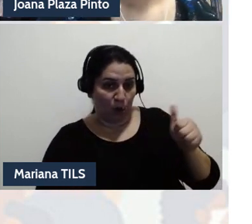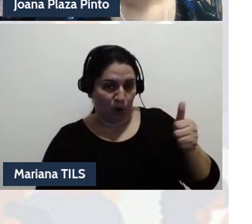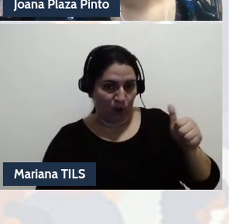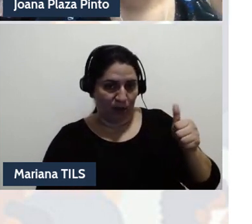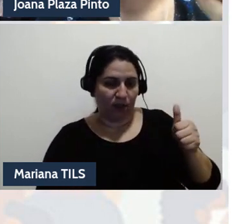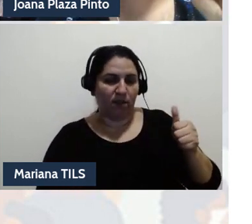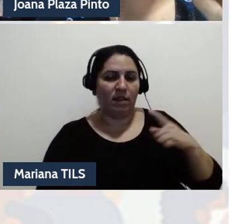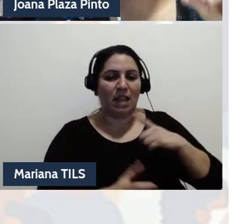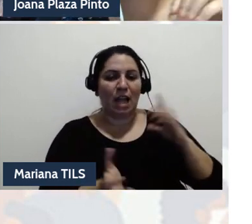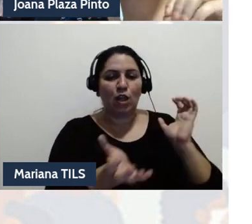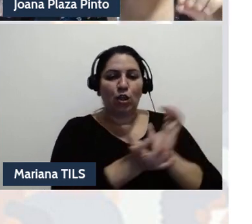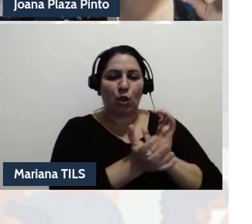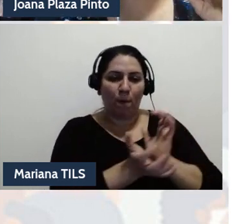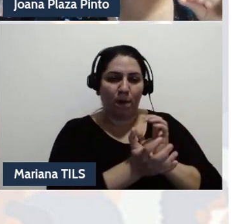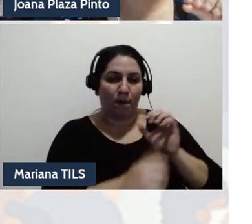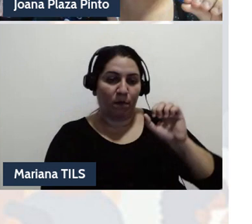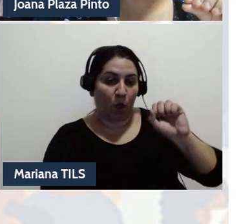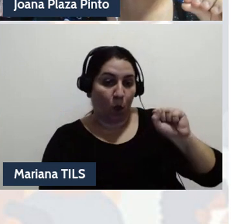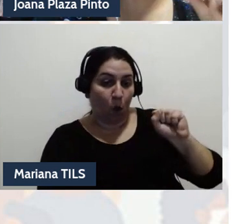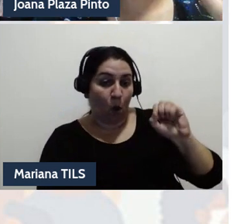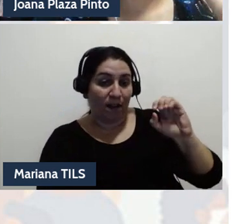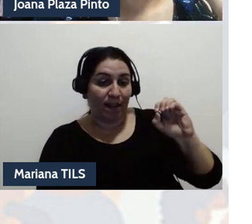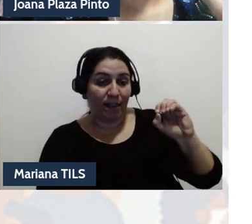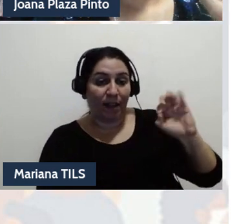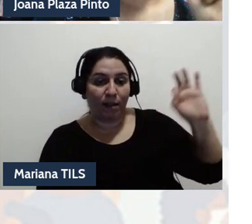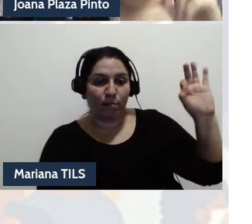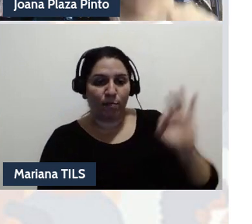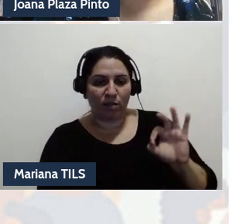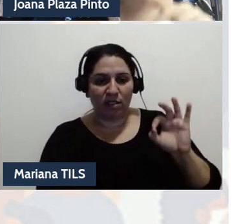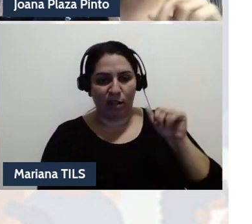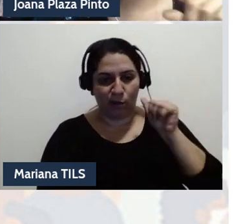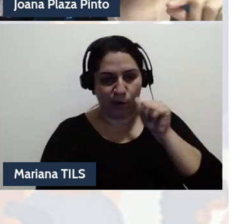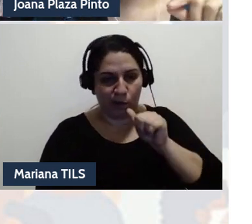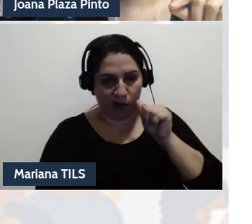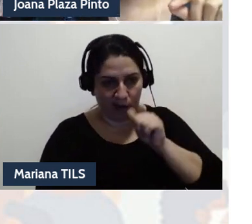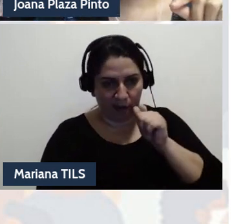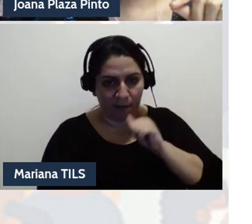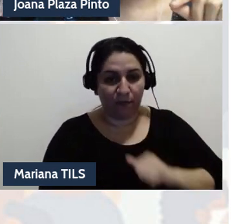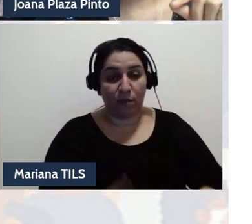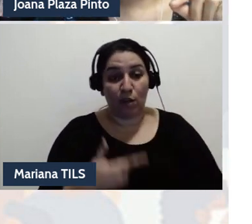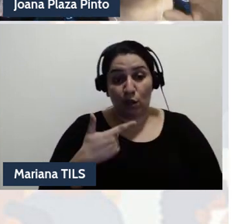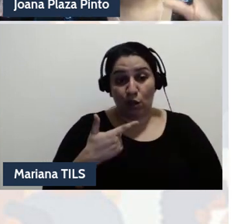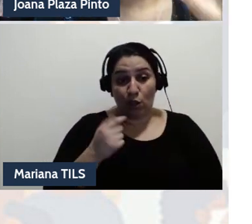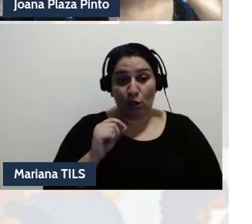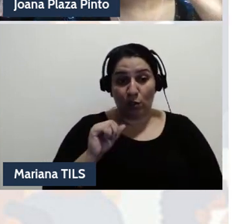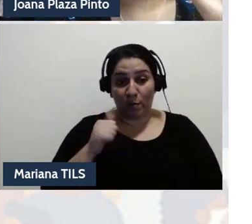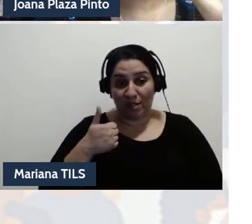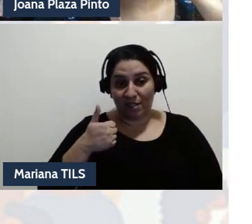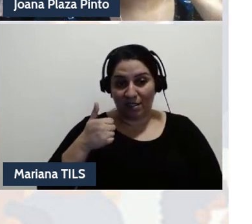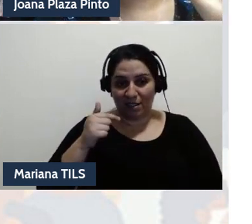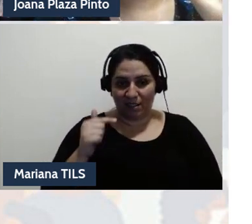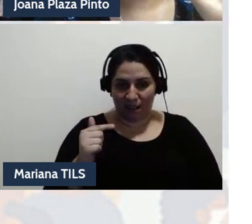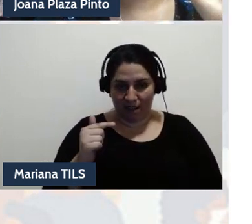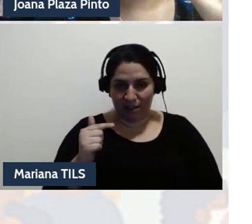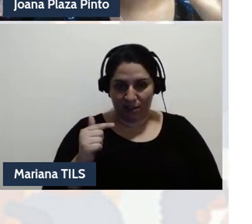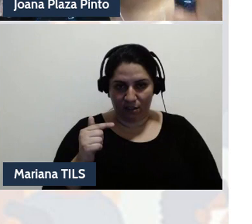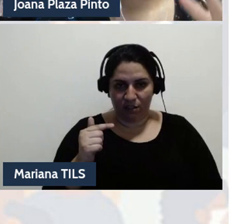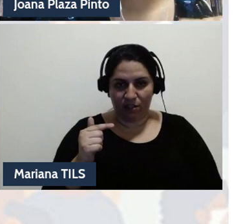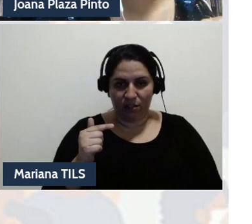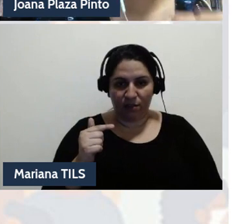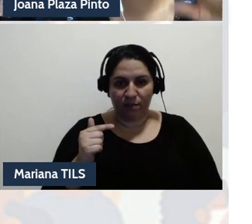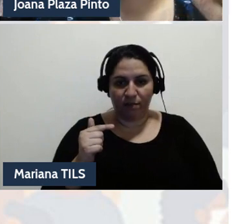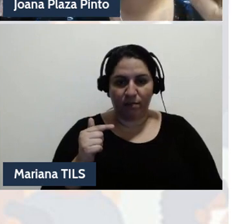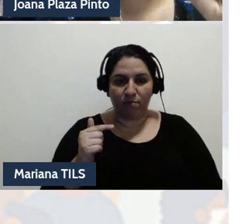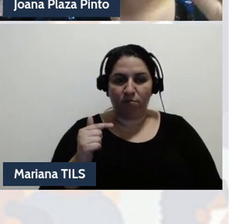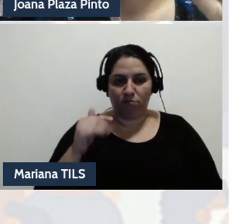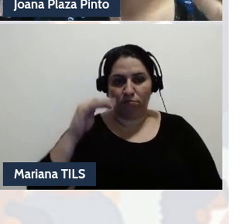turmas com 80% de mulheres. Em 2017, isso diminuiu